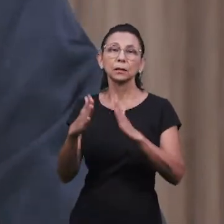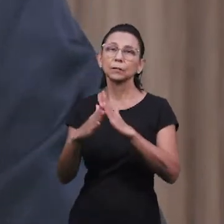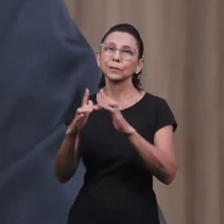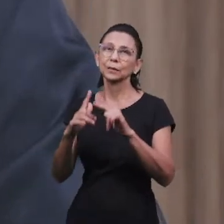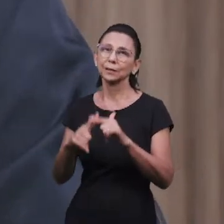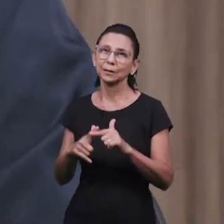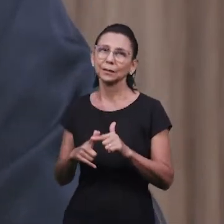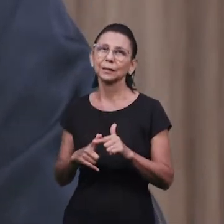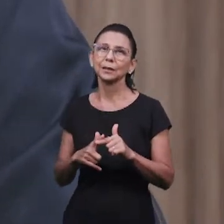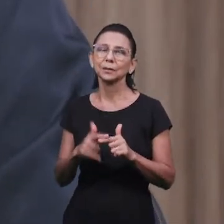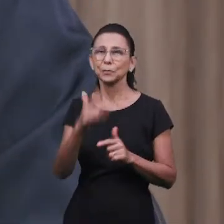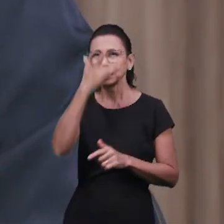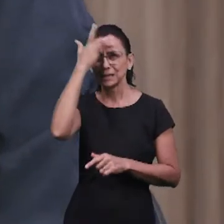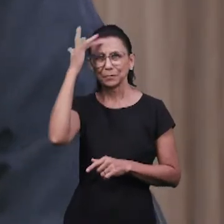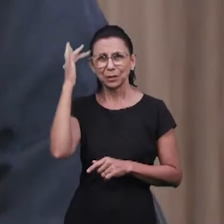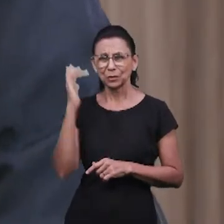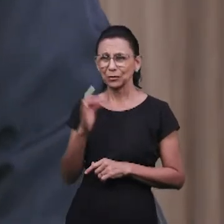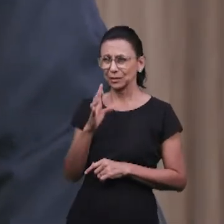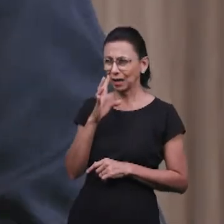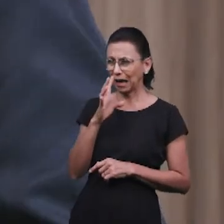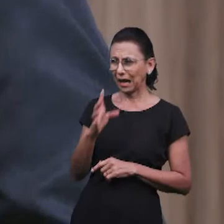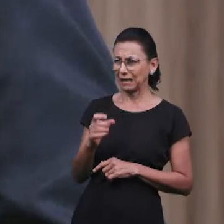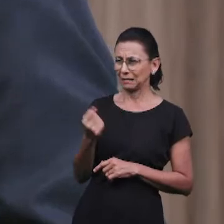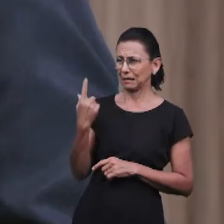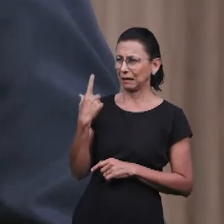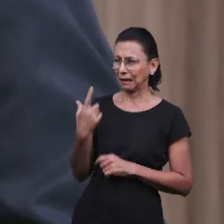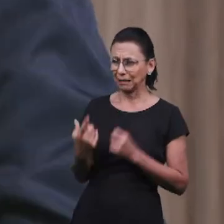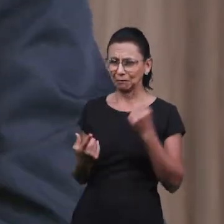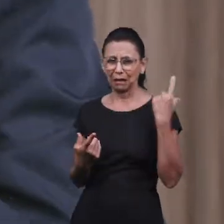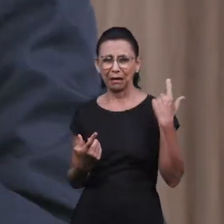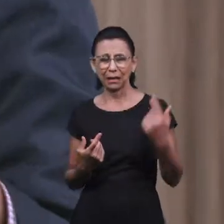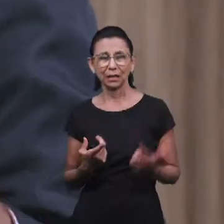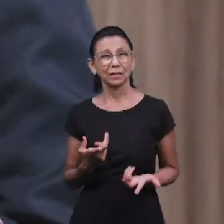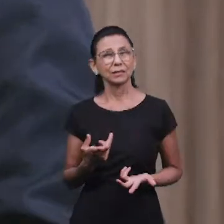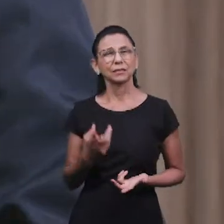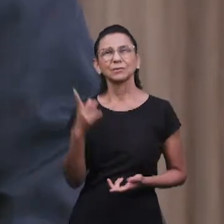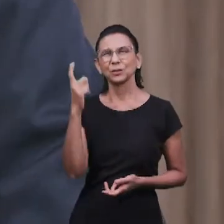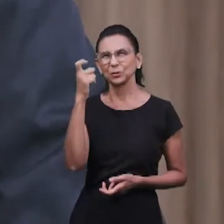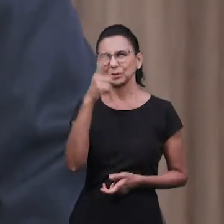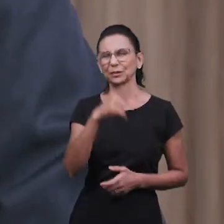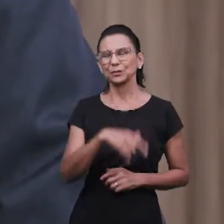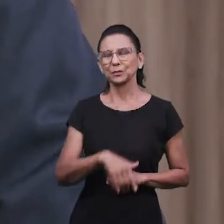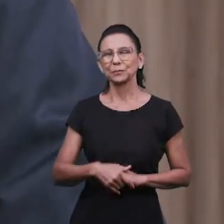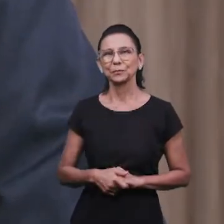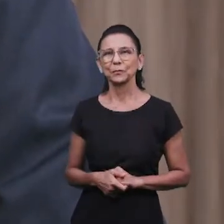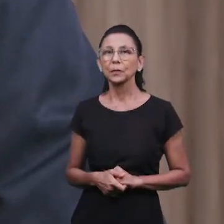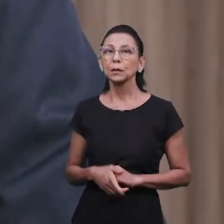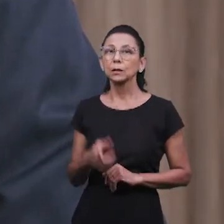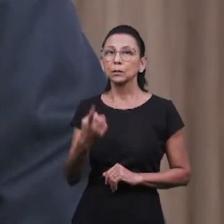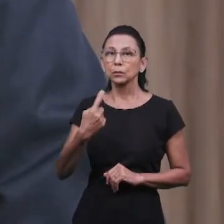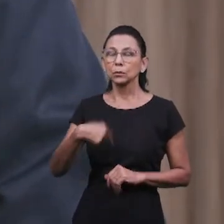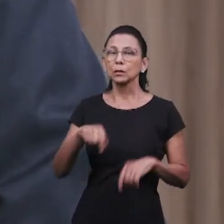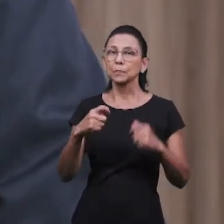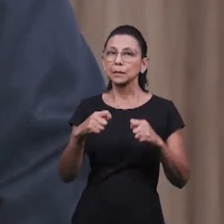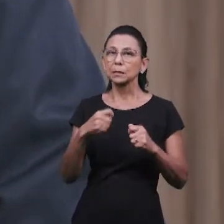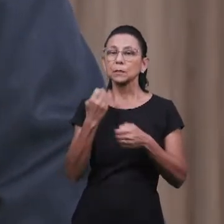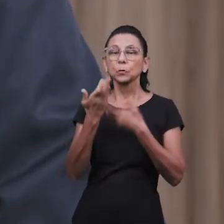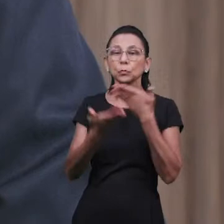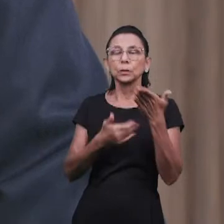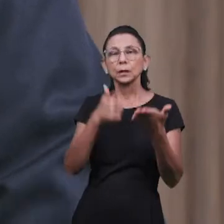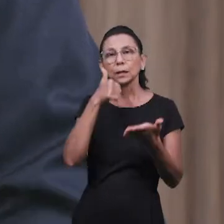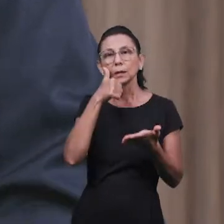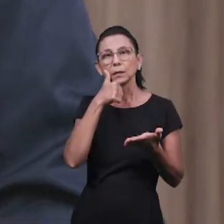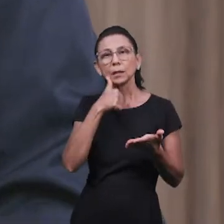alguém que compreenda a mãe também, né? A mãe, os pais que estão ali também. Então, nós precisamos disso, né?